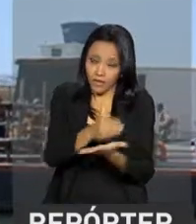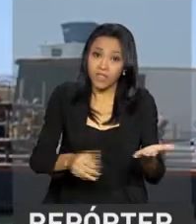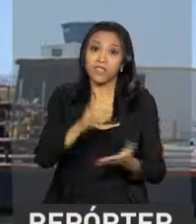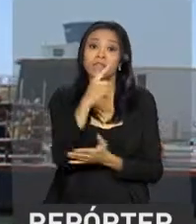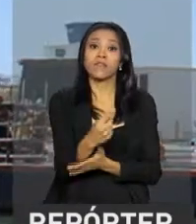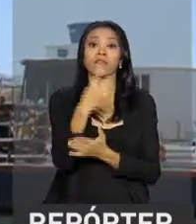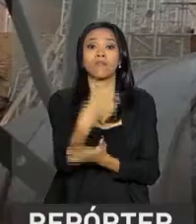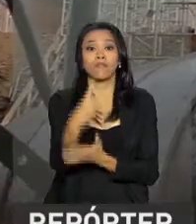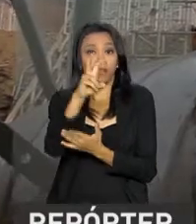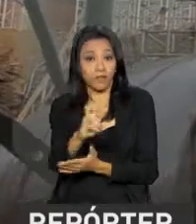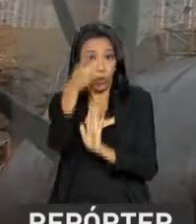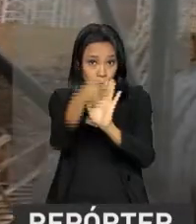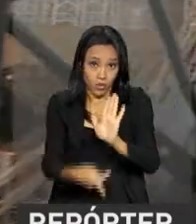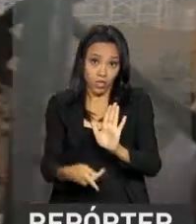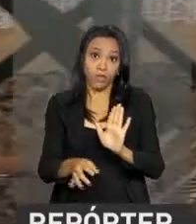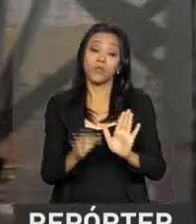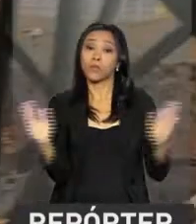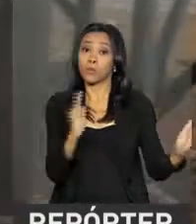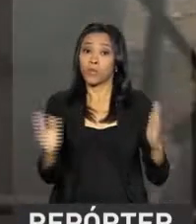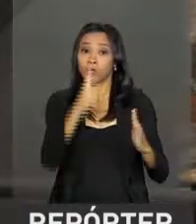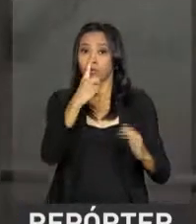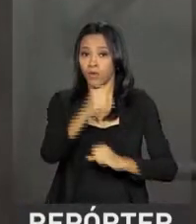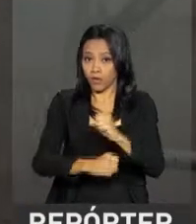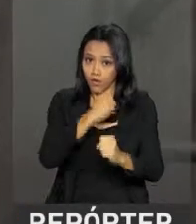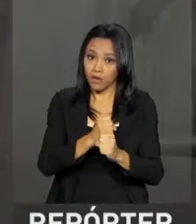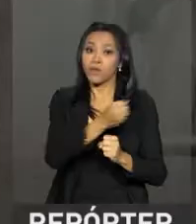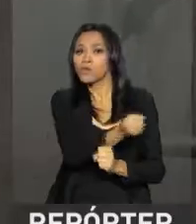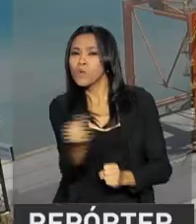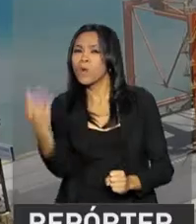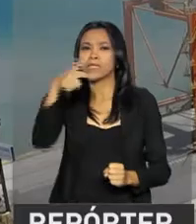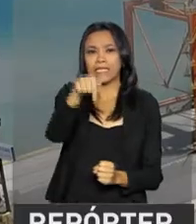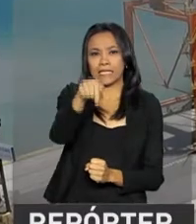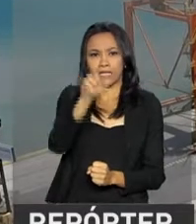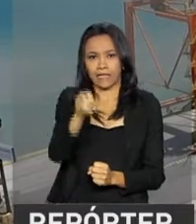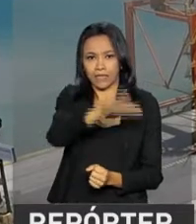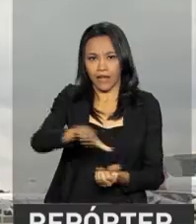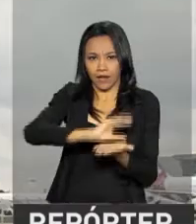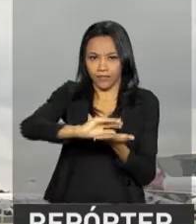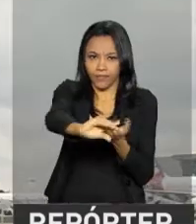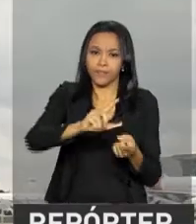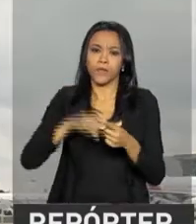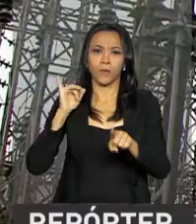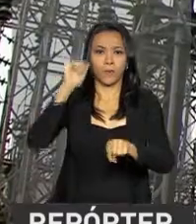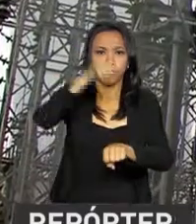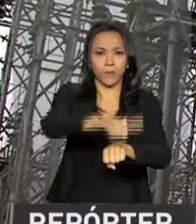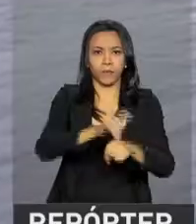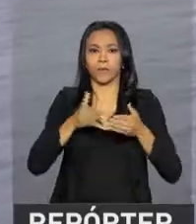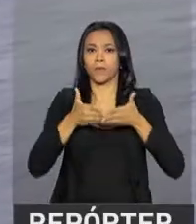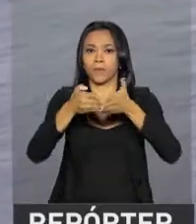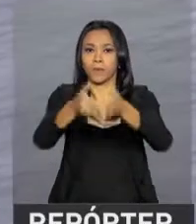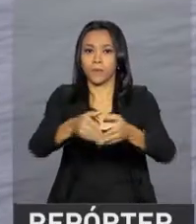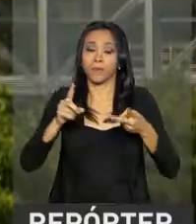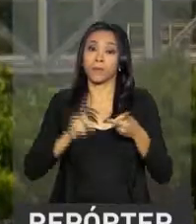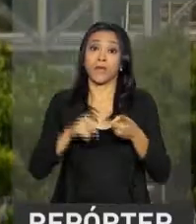projetos qualificados em um ano e meio. São 70 empreendimentos nas áreas de portos, aeroportos, energia,